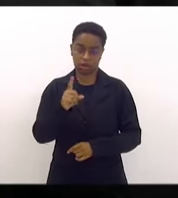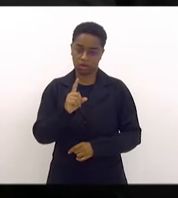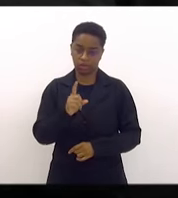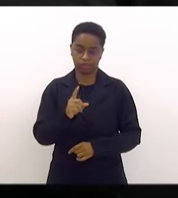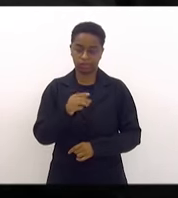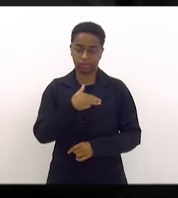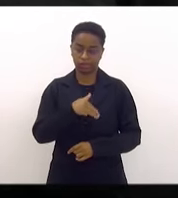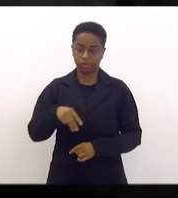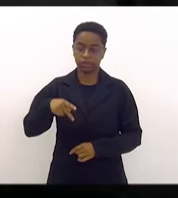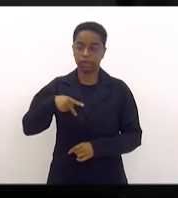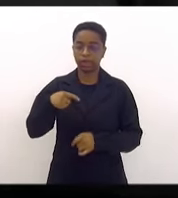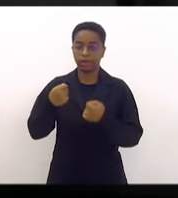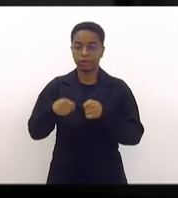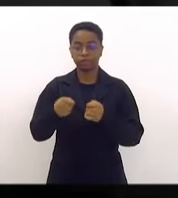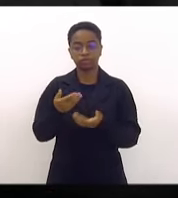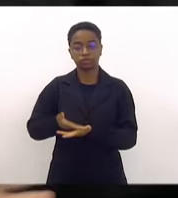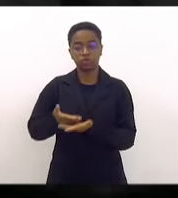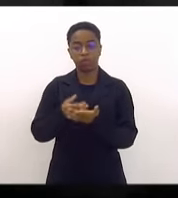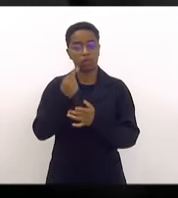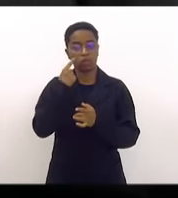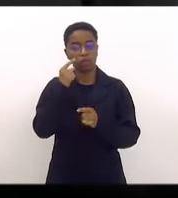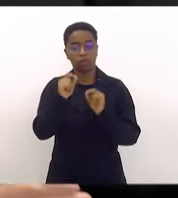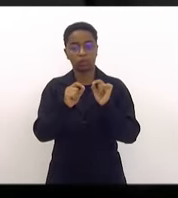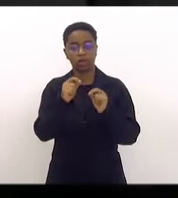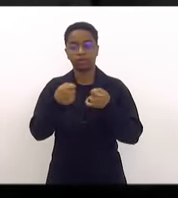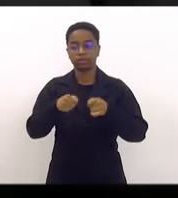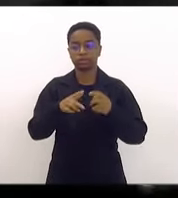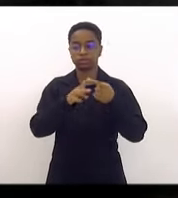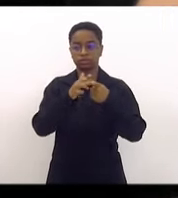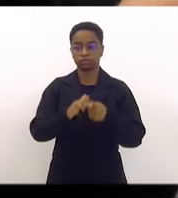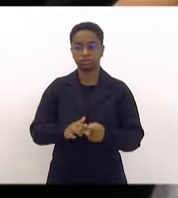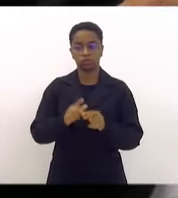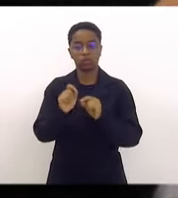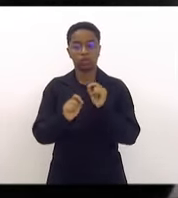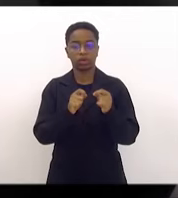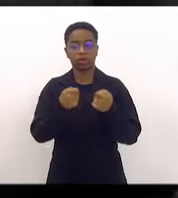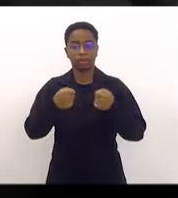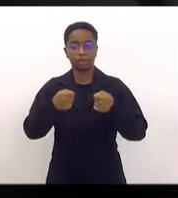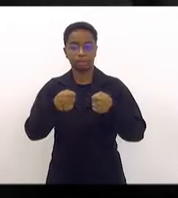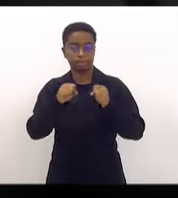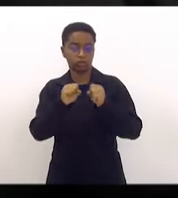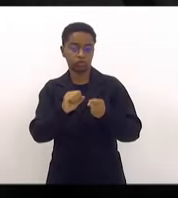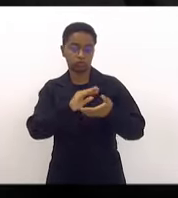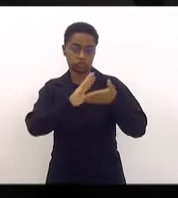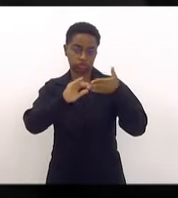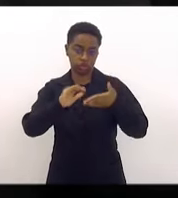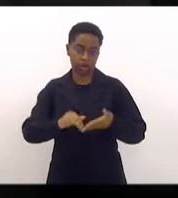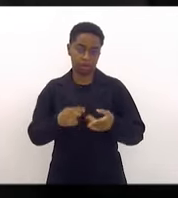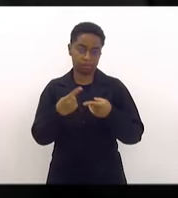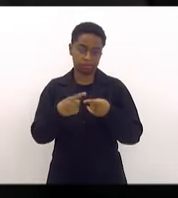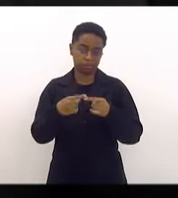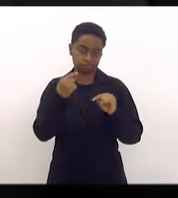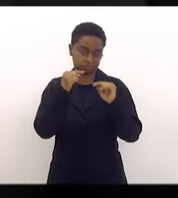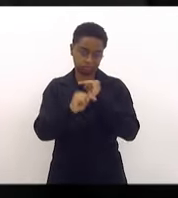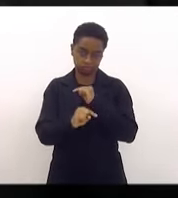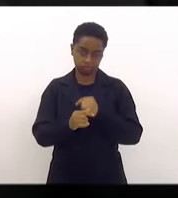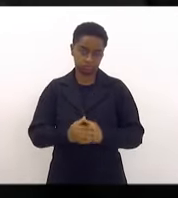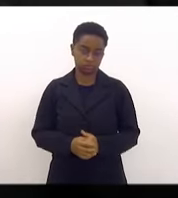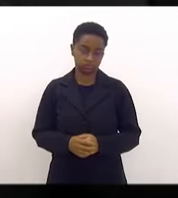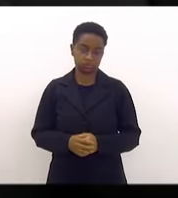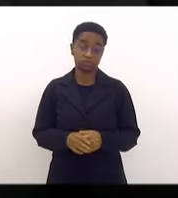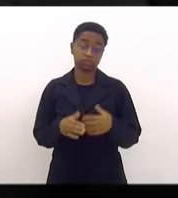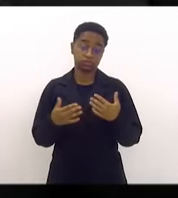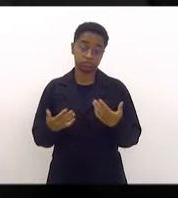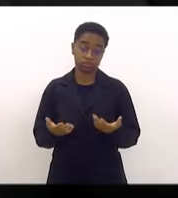Público vai se debruçar olha isso aqui precisa ser aprimorado isso aqui pode ser retirado porque não deu certo então